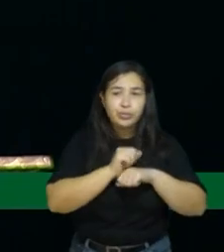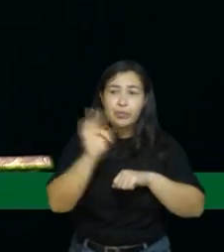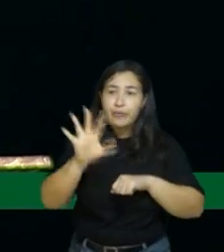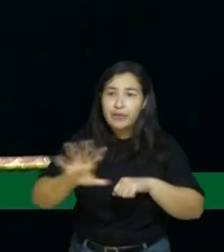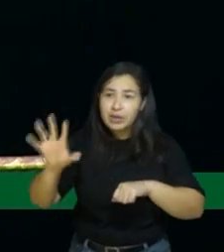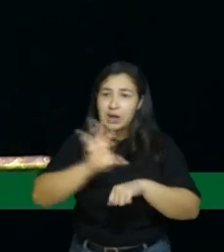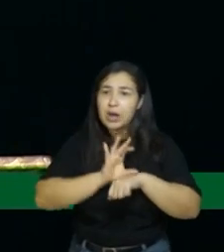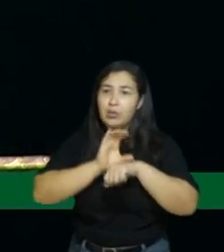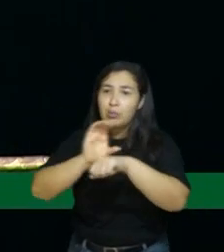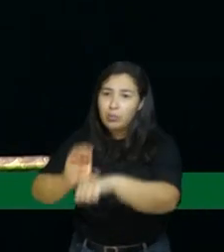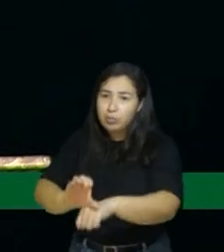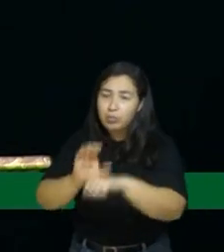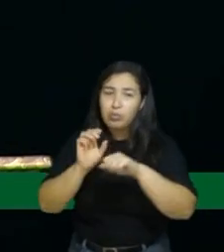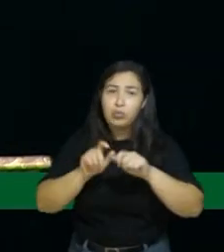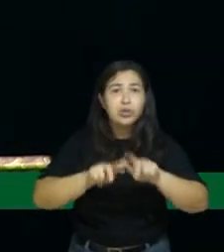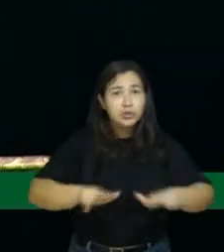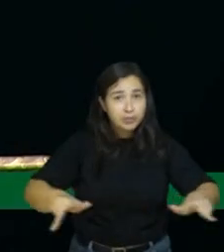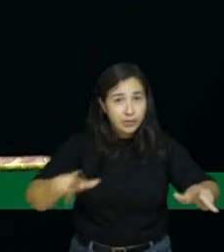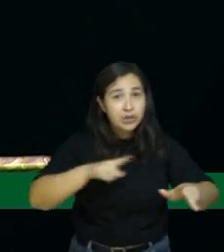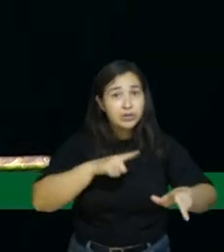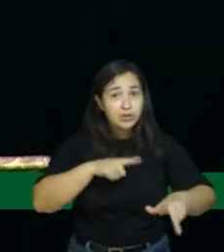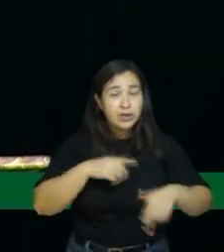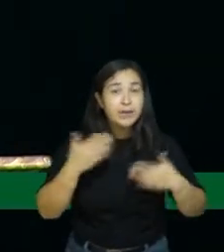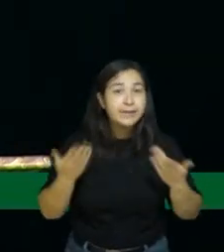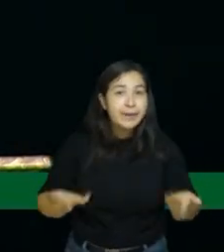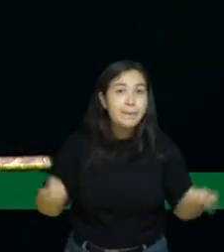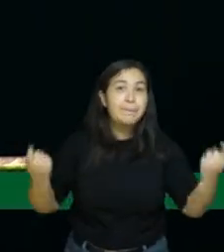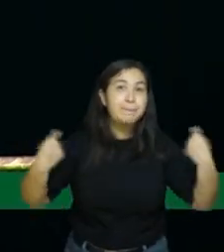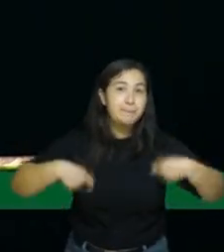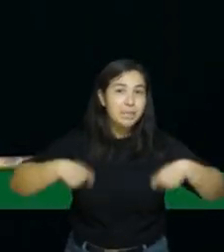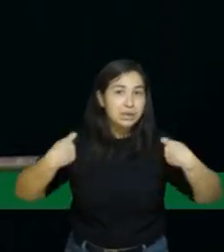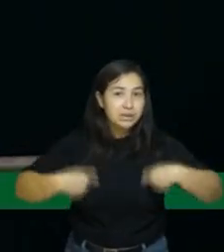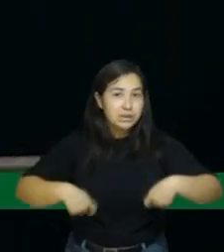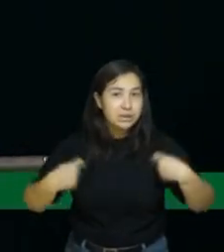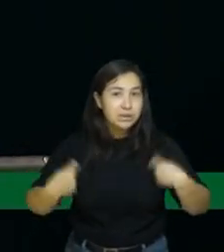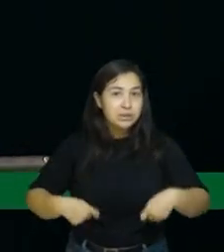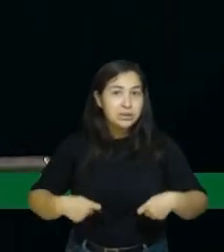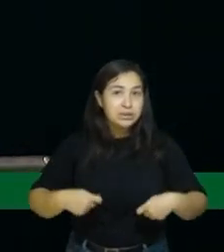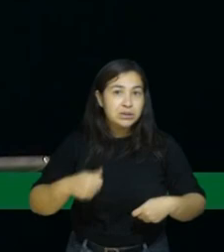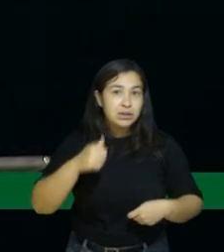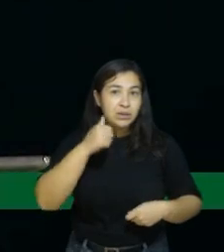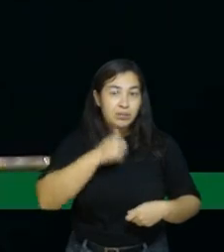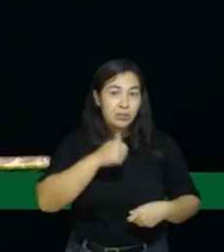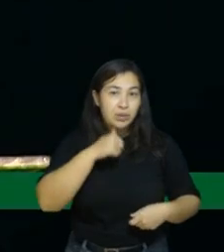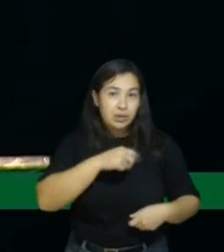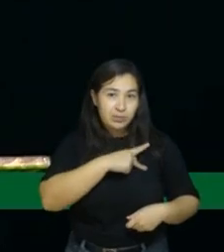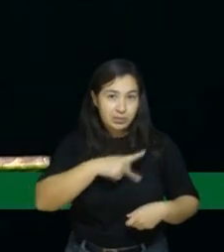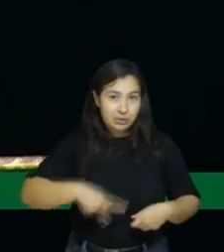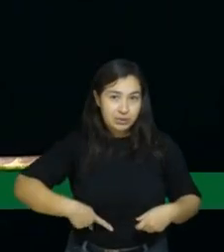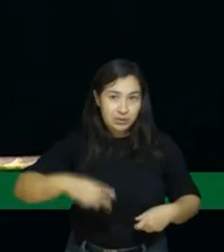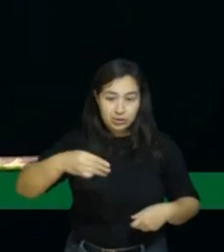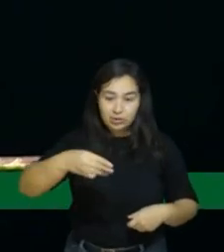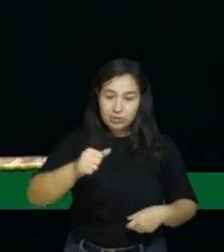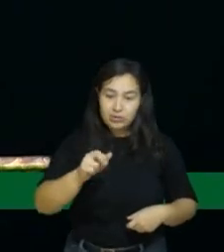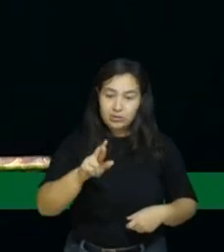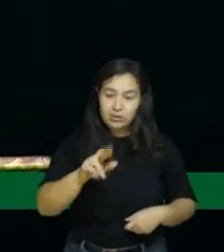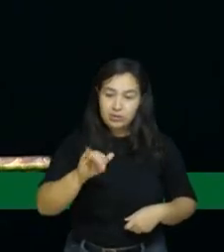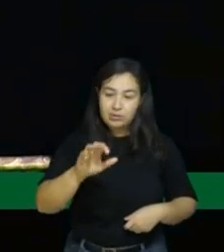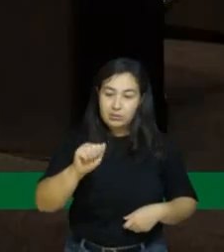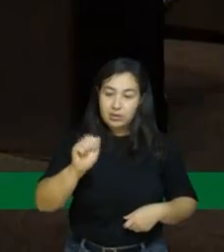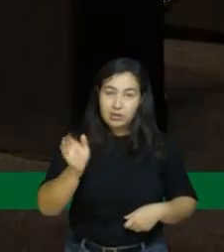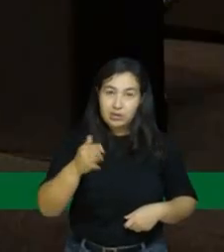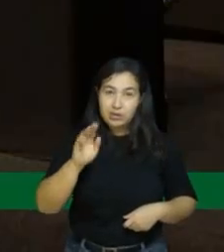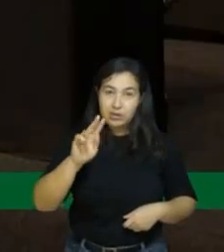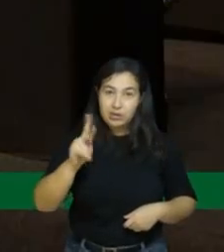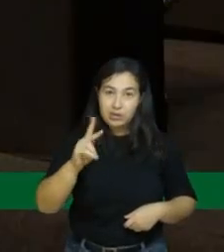Federal então a gente precisa Maria Helena nossa presidente montar a política